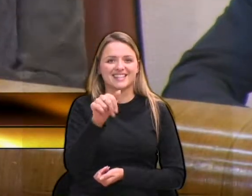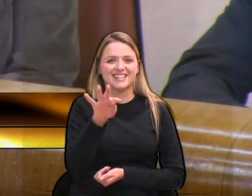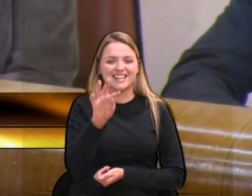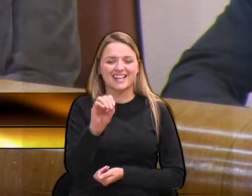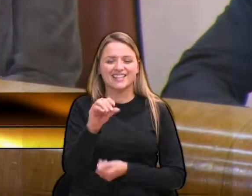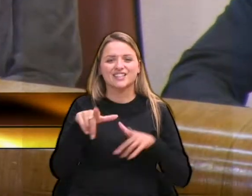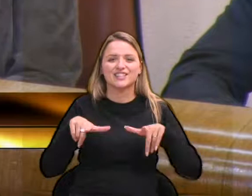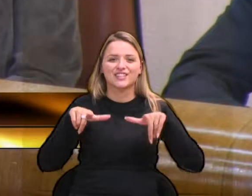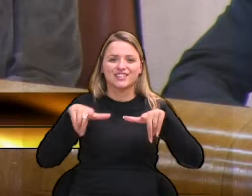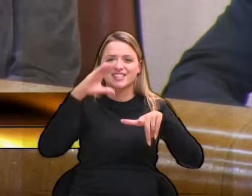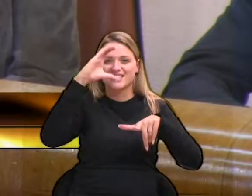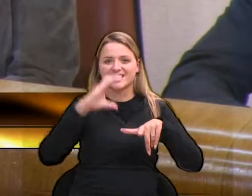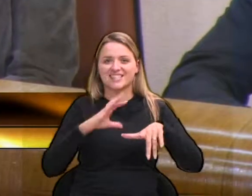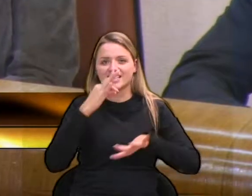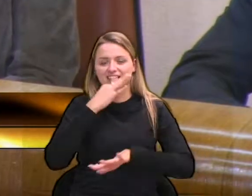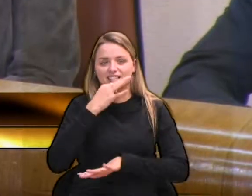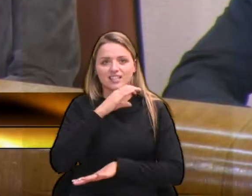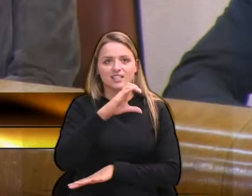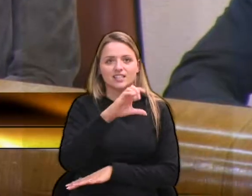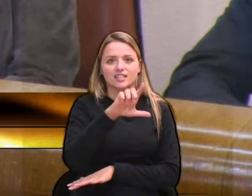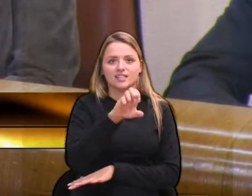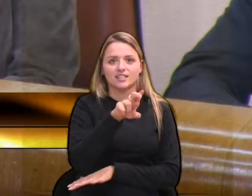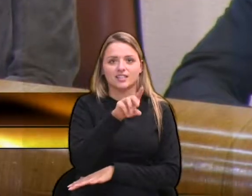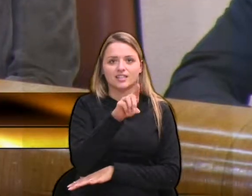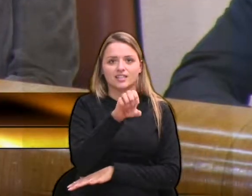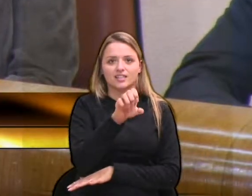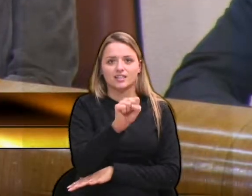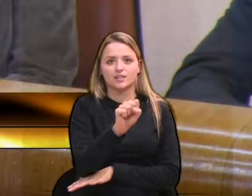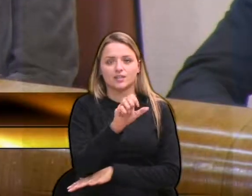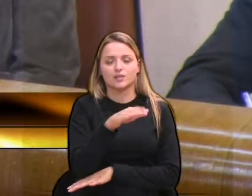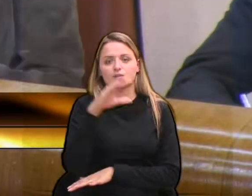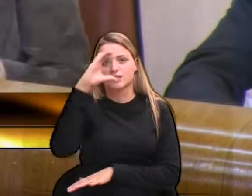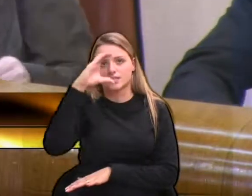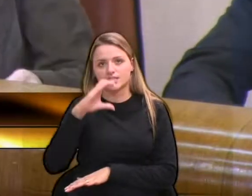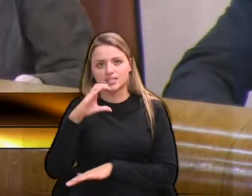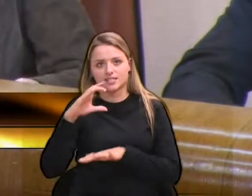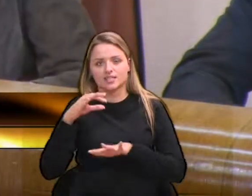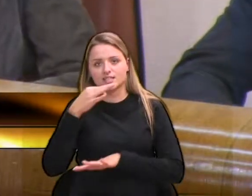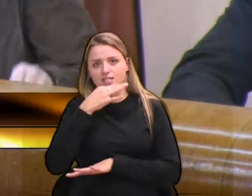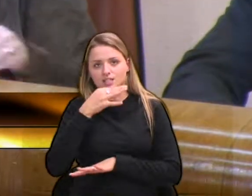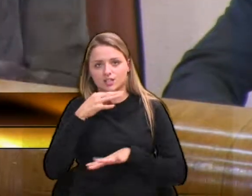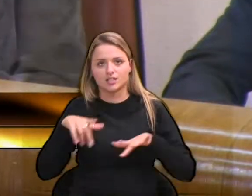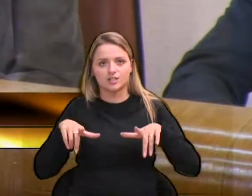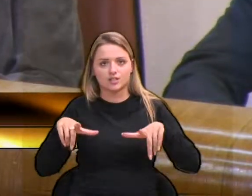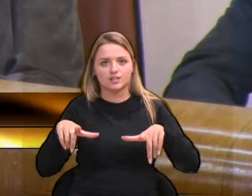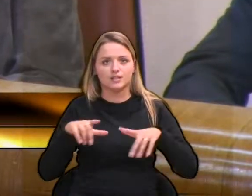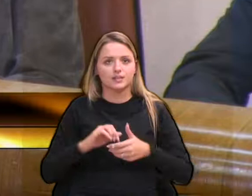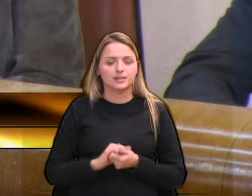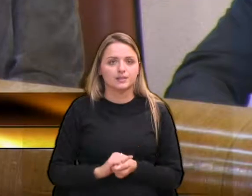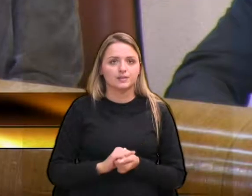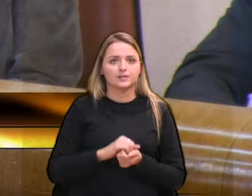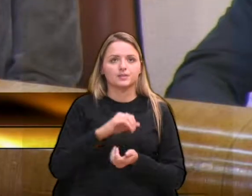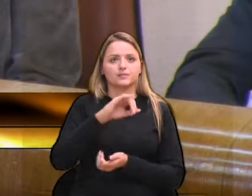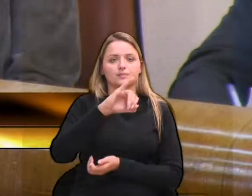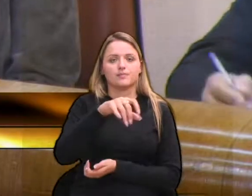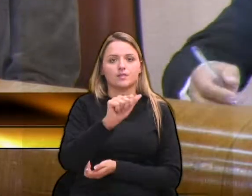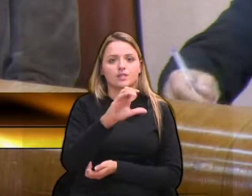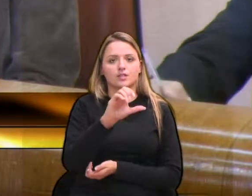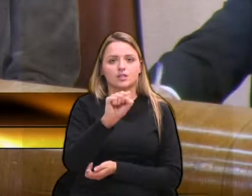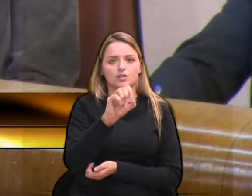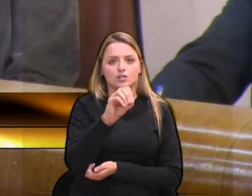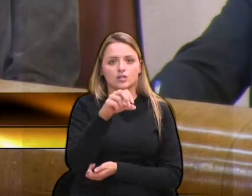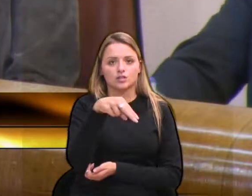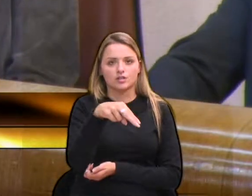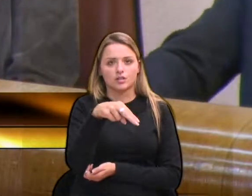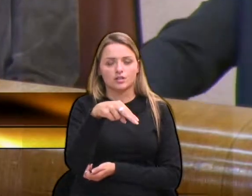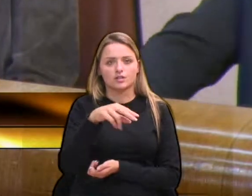caxiense. Cleudes Piazza Júlio Ribeiro, cidadão caxiense. Jackson Campani,